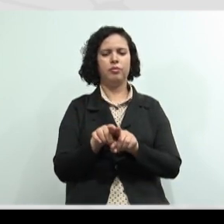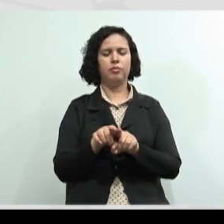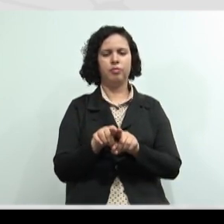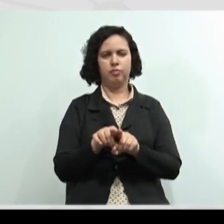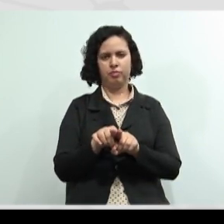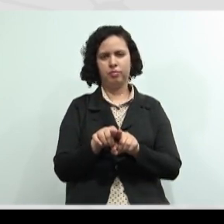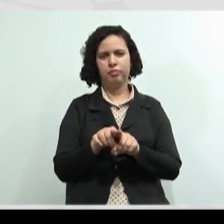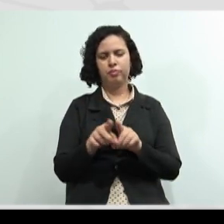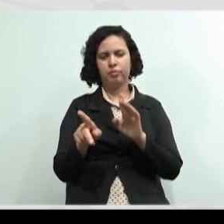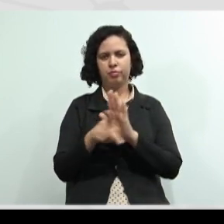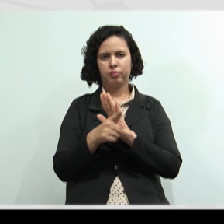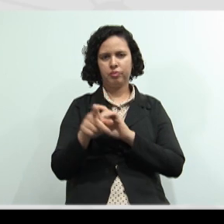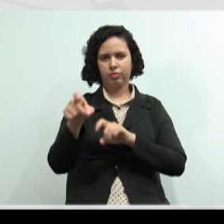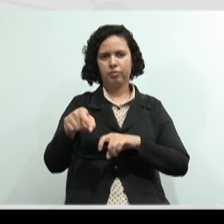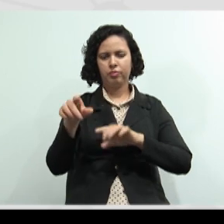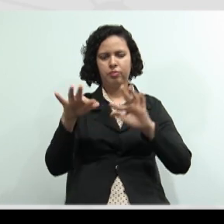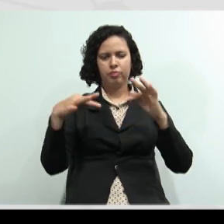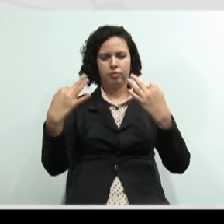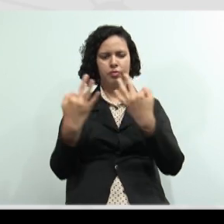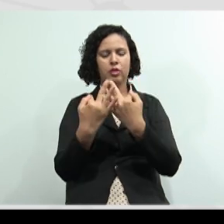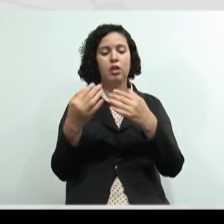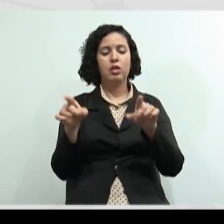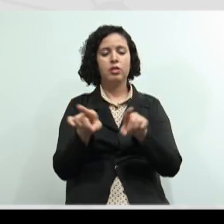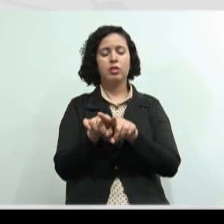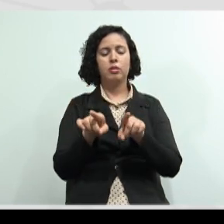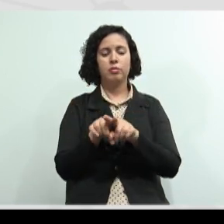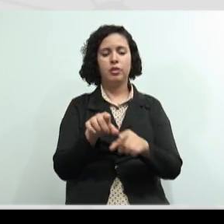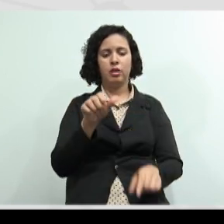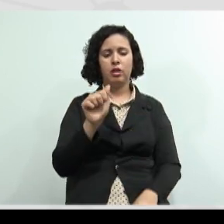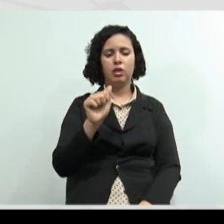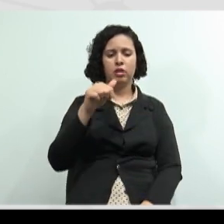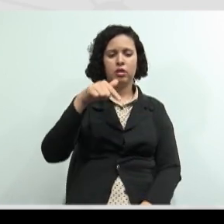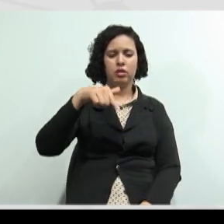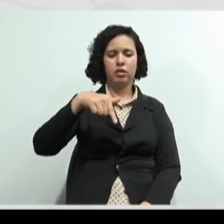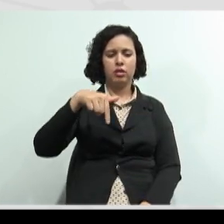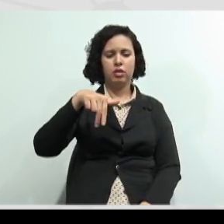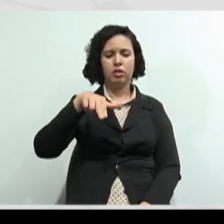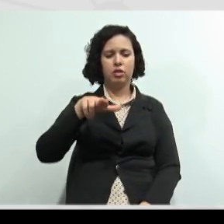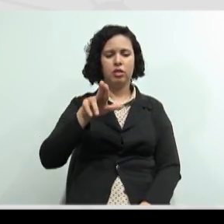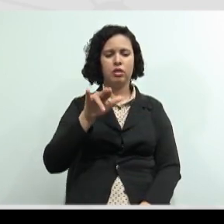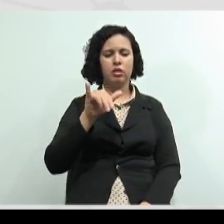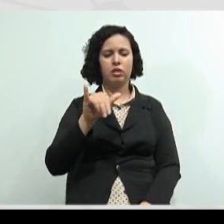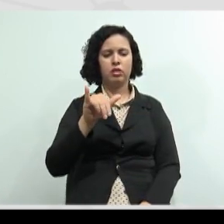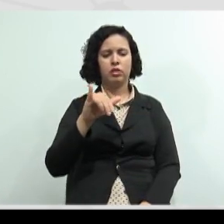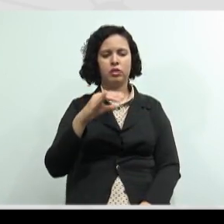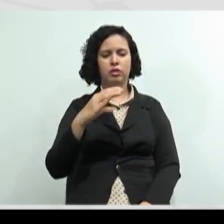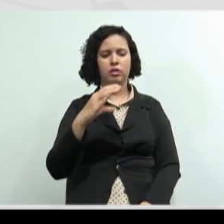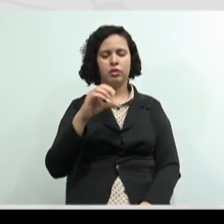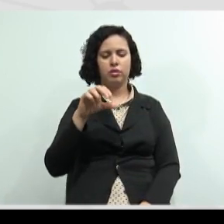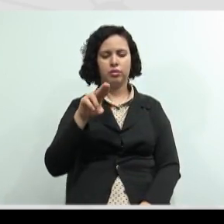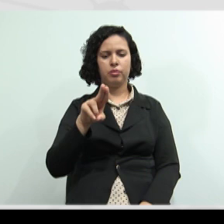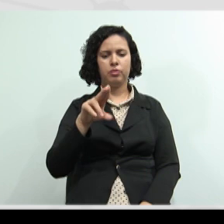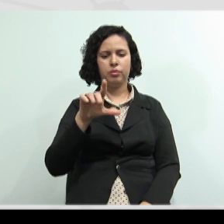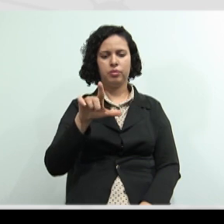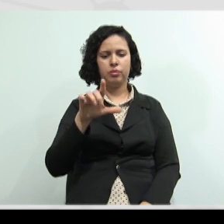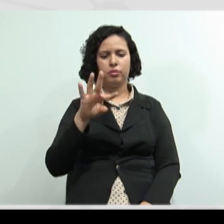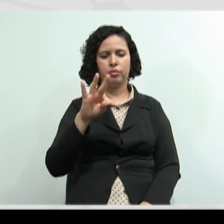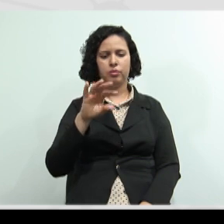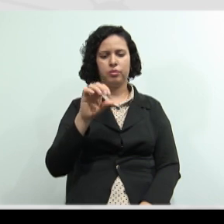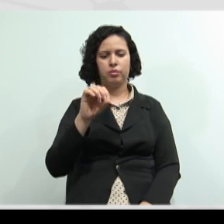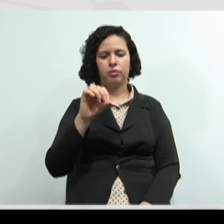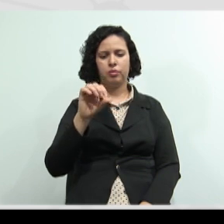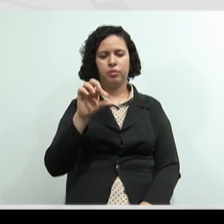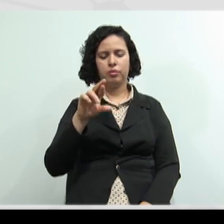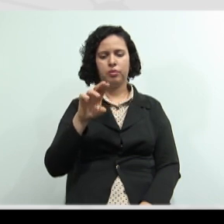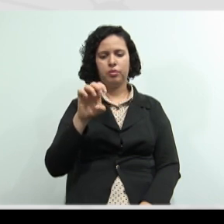de represas, produção de águas, produção mais artificial, não é pesca aqui. Os extrativistas, quem